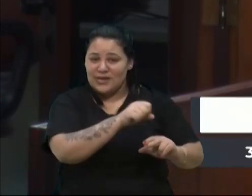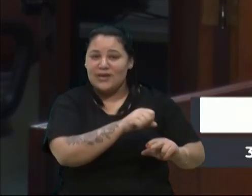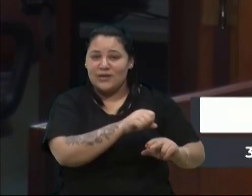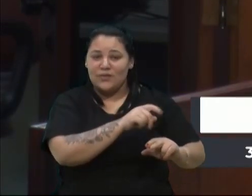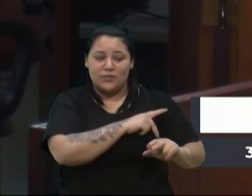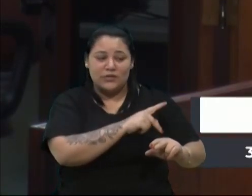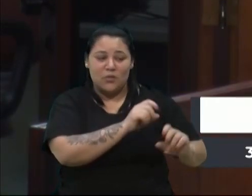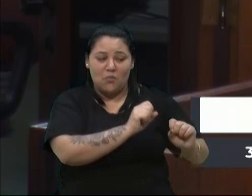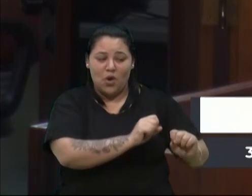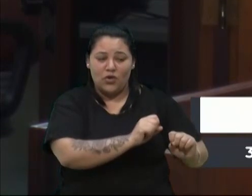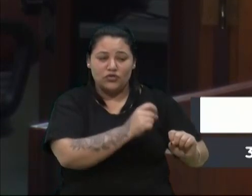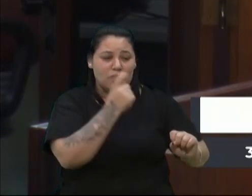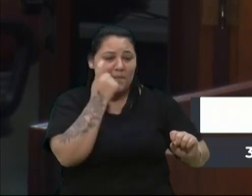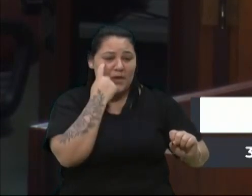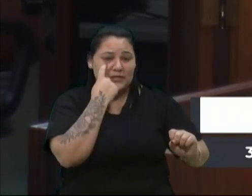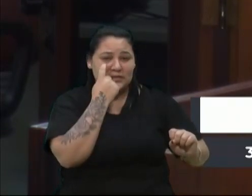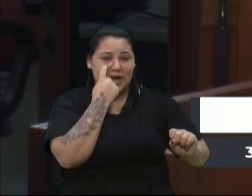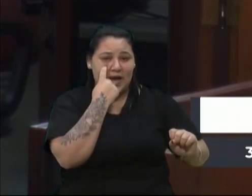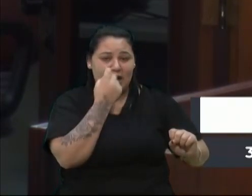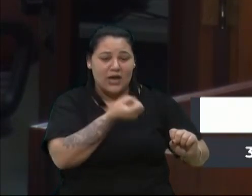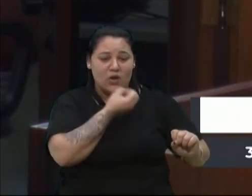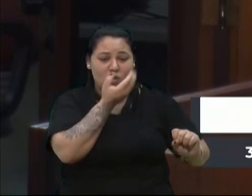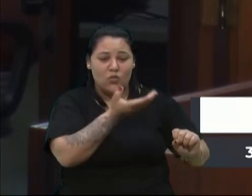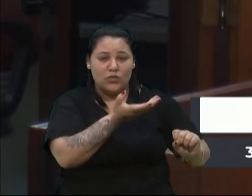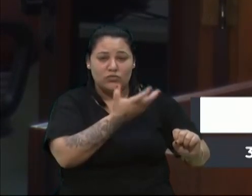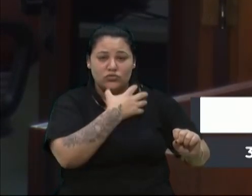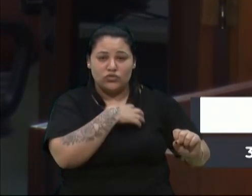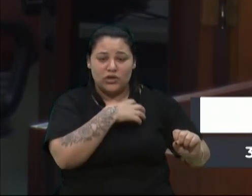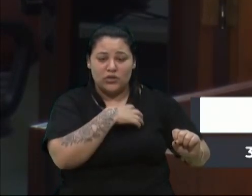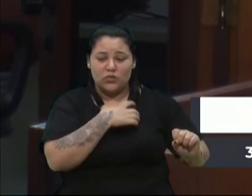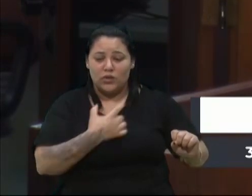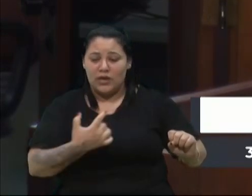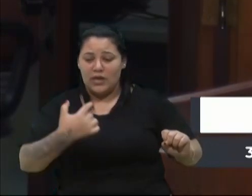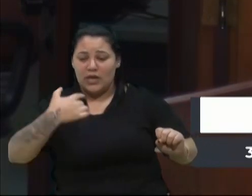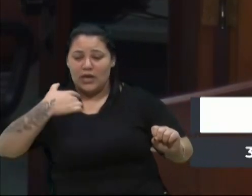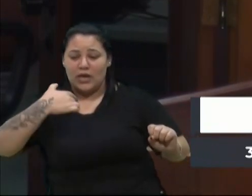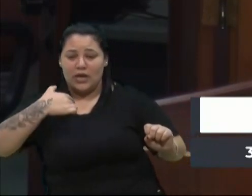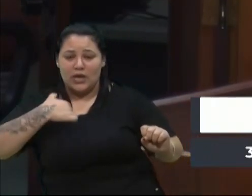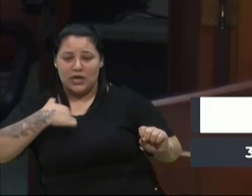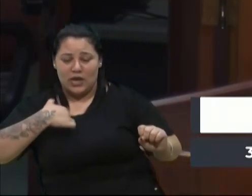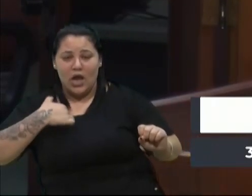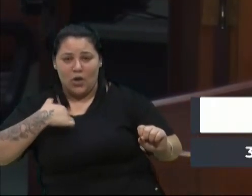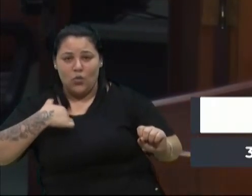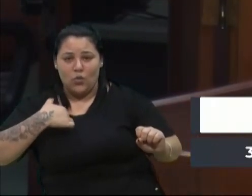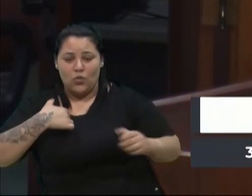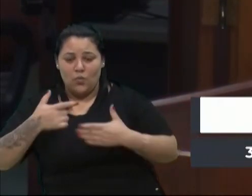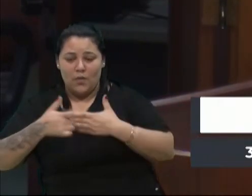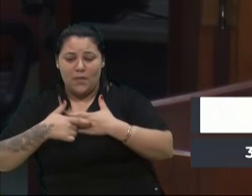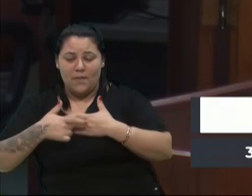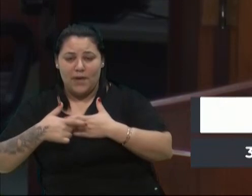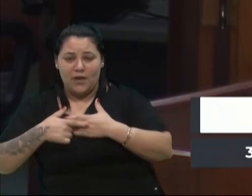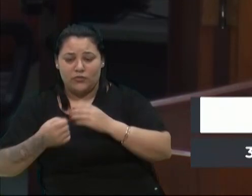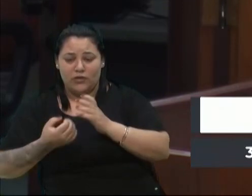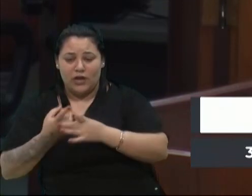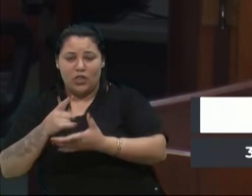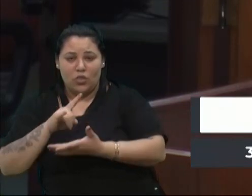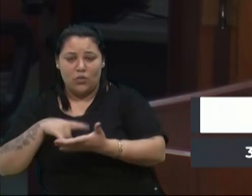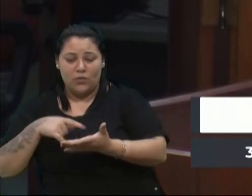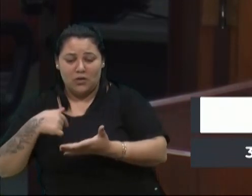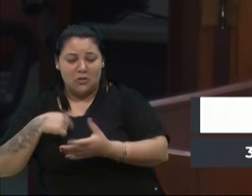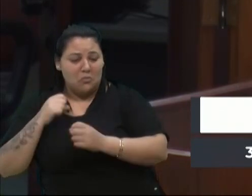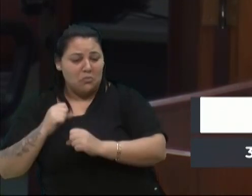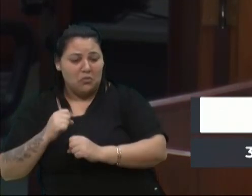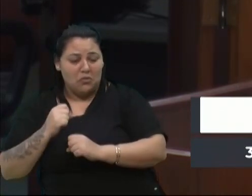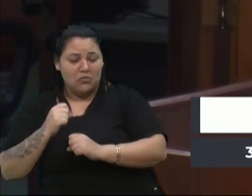sim pensar e se expressar de uma forma, e a relatora pode sim pensar